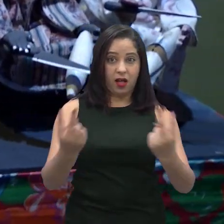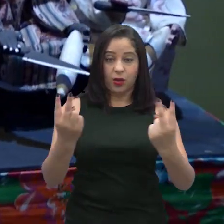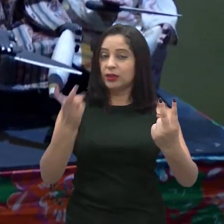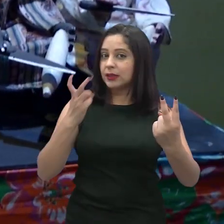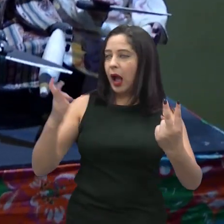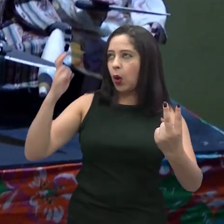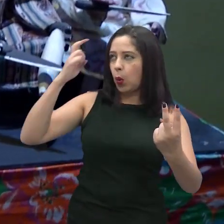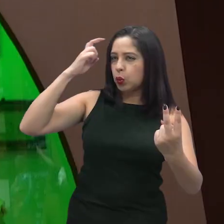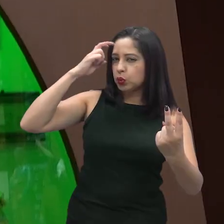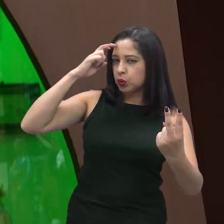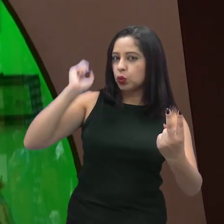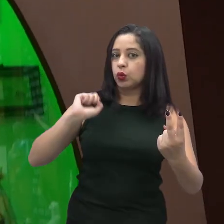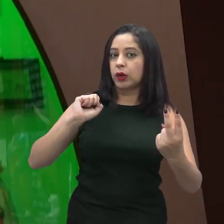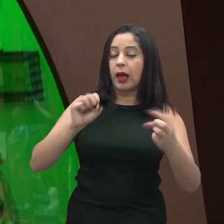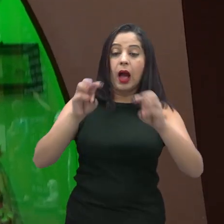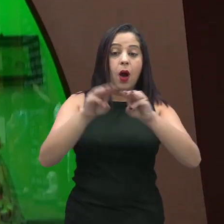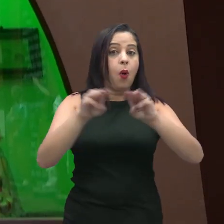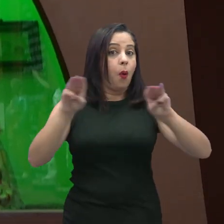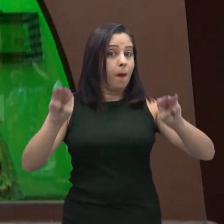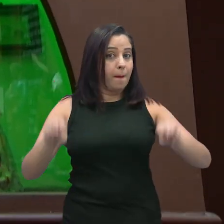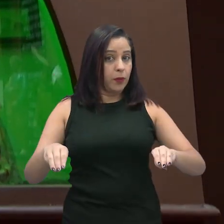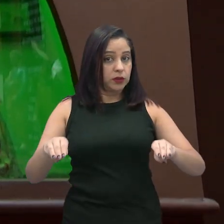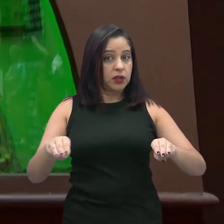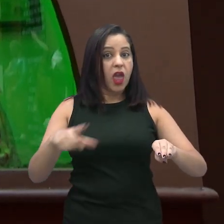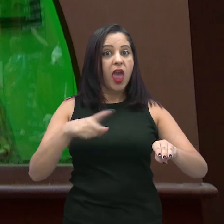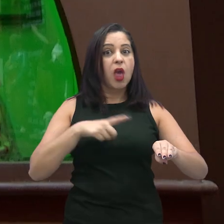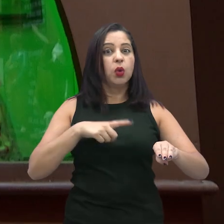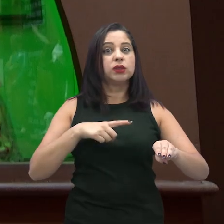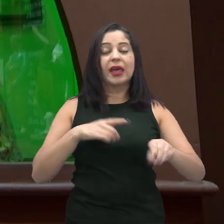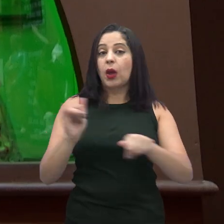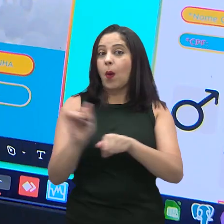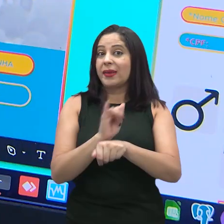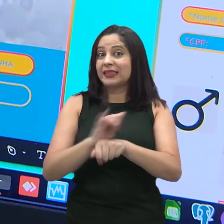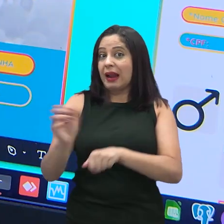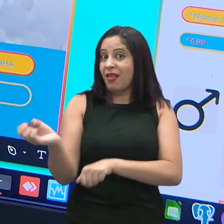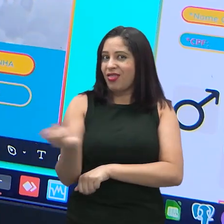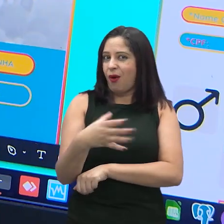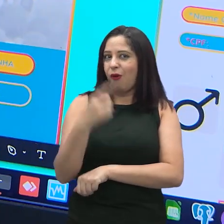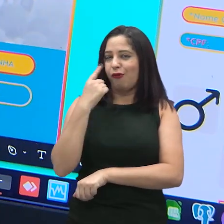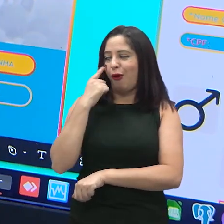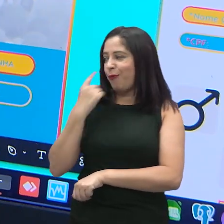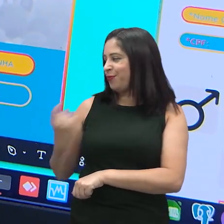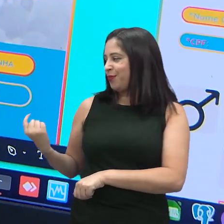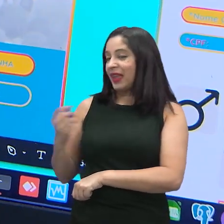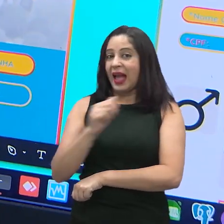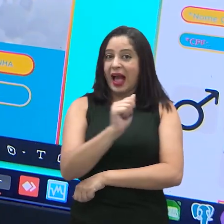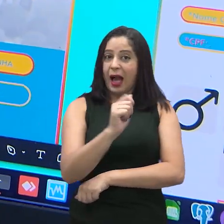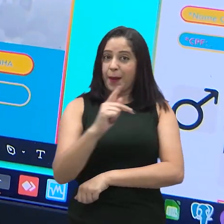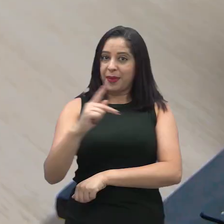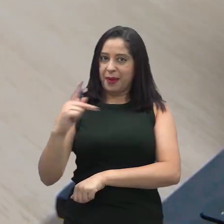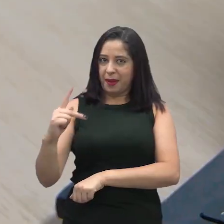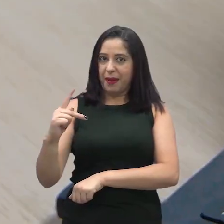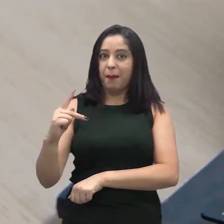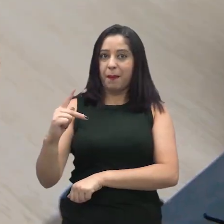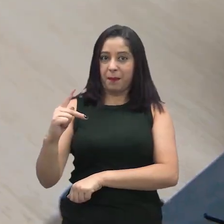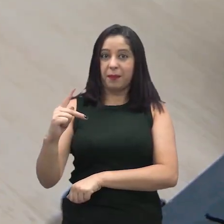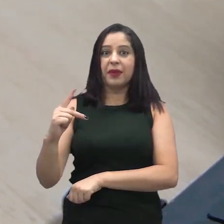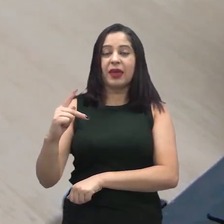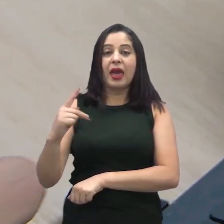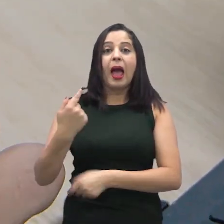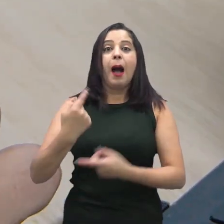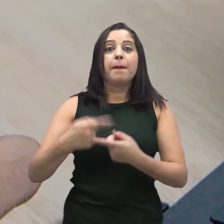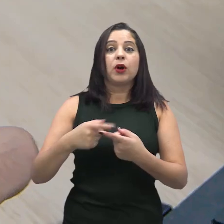riquezas culturais, o Museu do Folclore ganhou mais uma ferramenta, o aplicativo Nossa Sanja. Além de